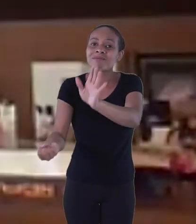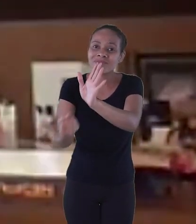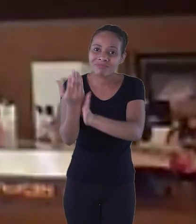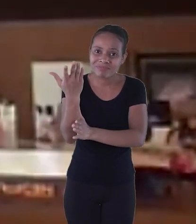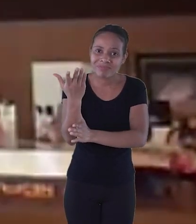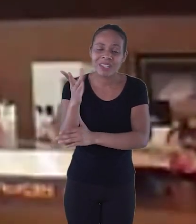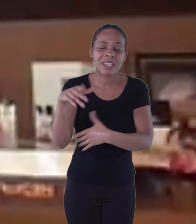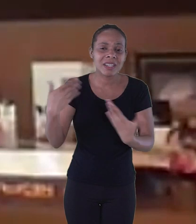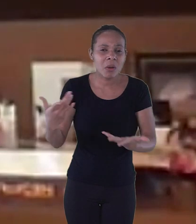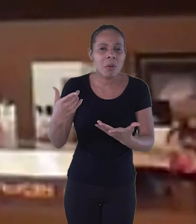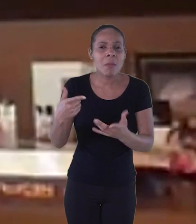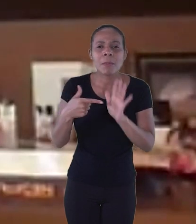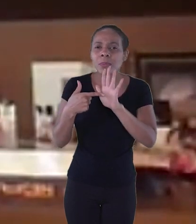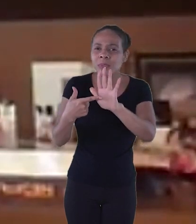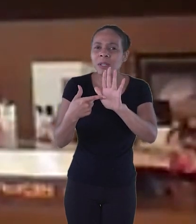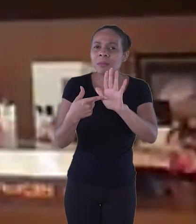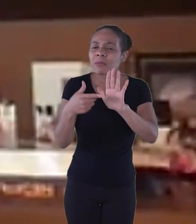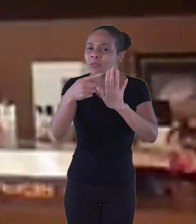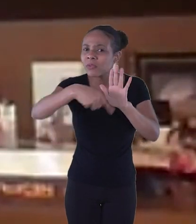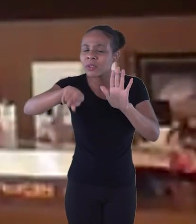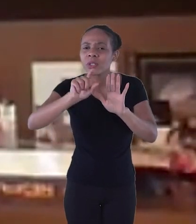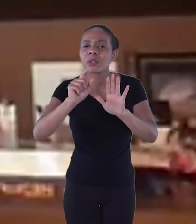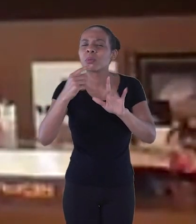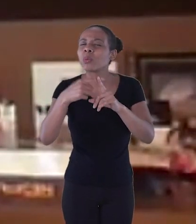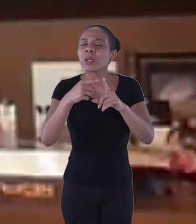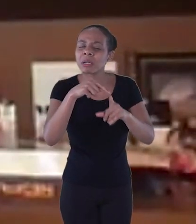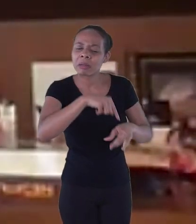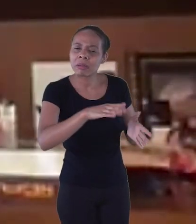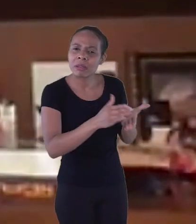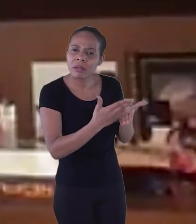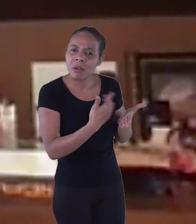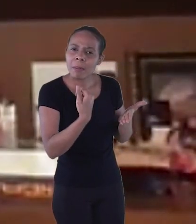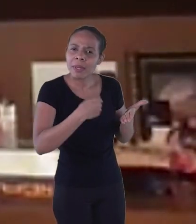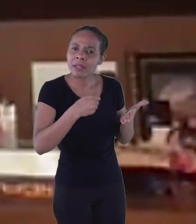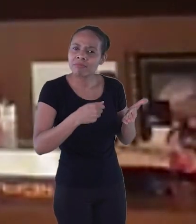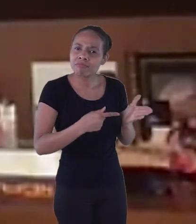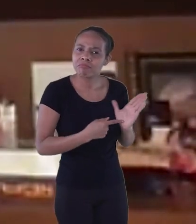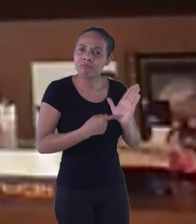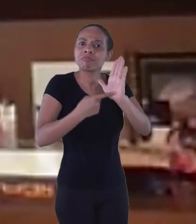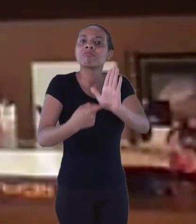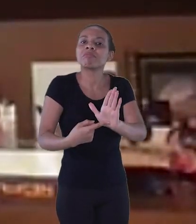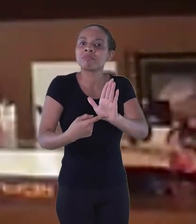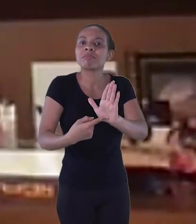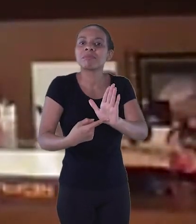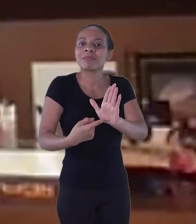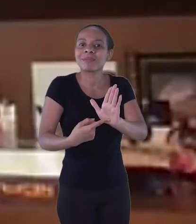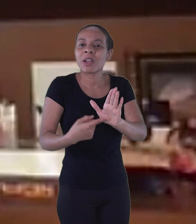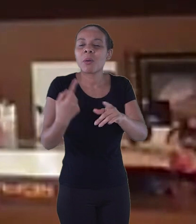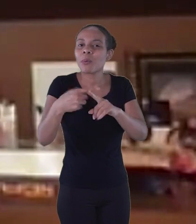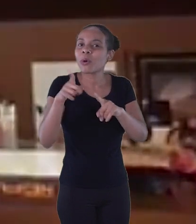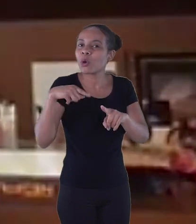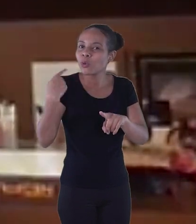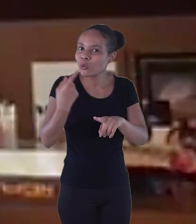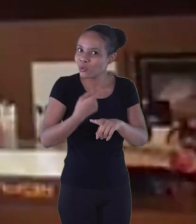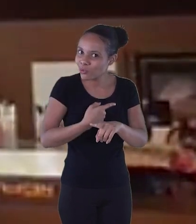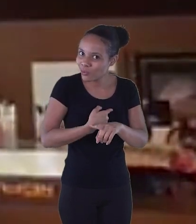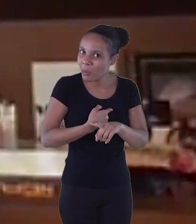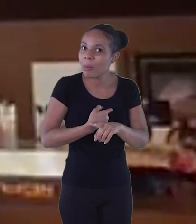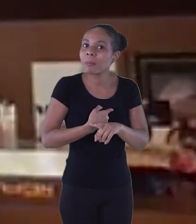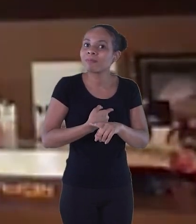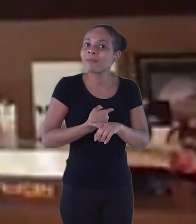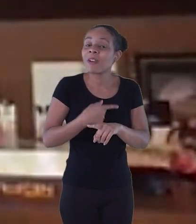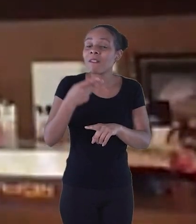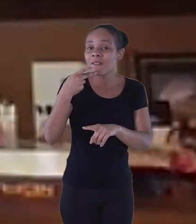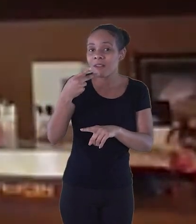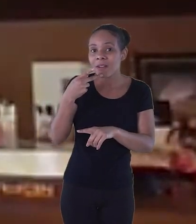tem que estar na frente, na minha opinião? Porque nós chamamos a população negra no Brasil de minorias, e elas são